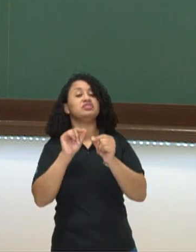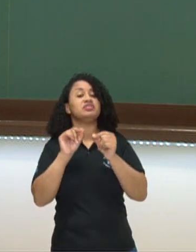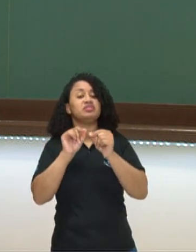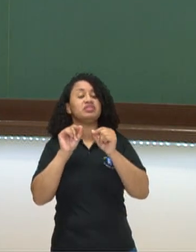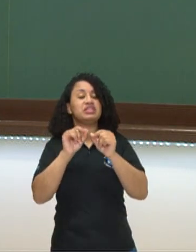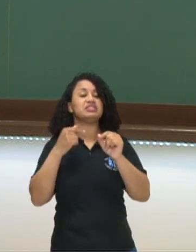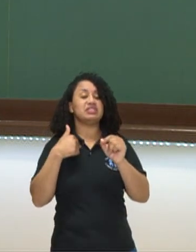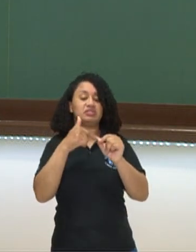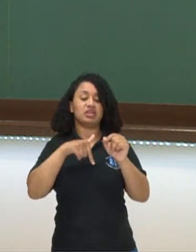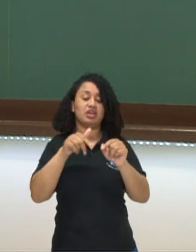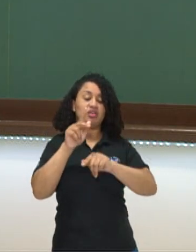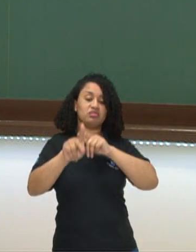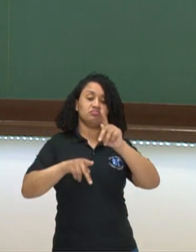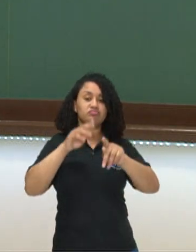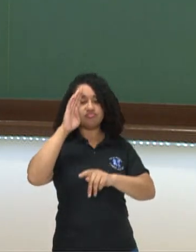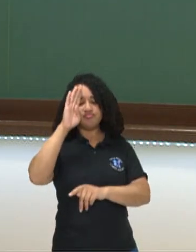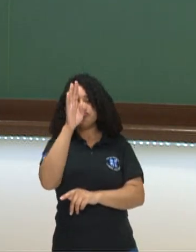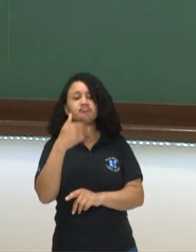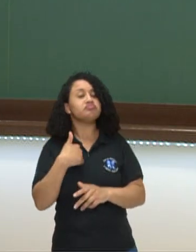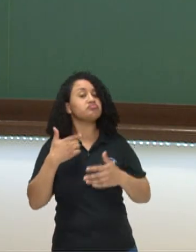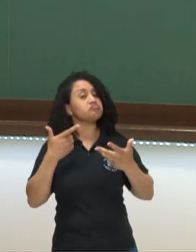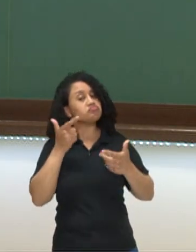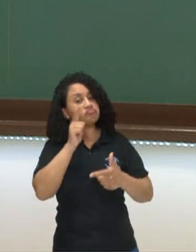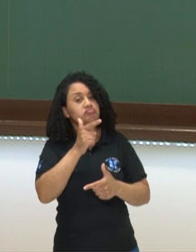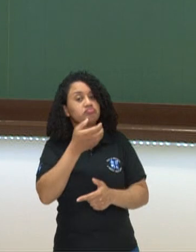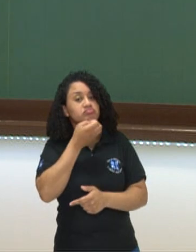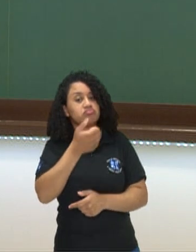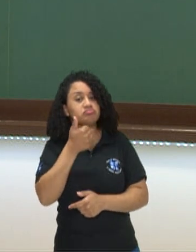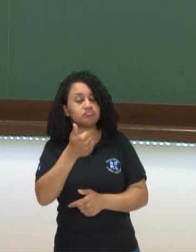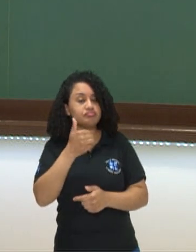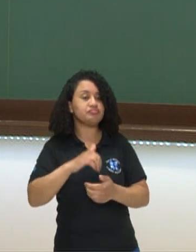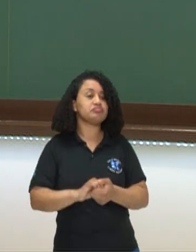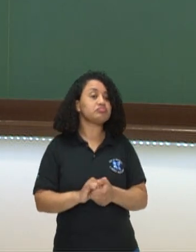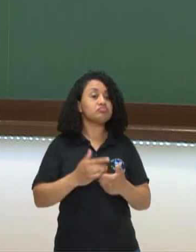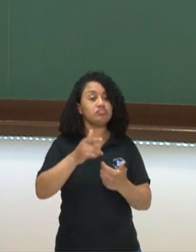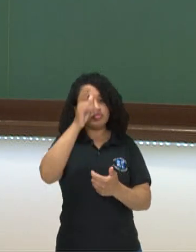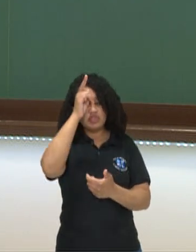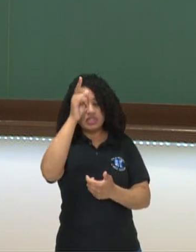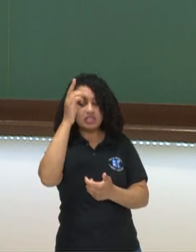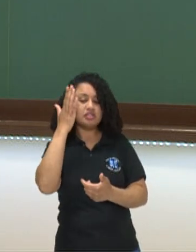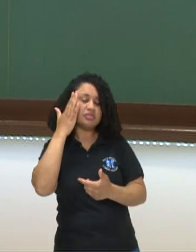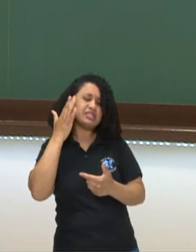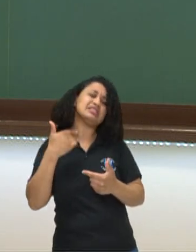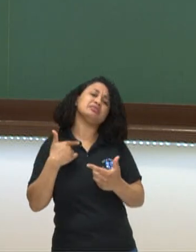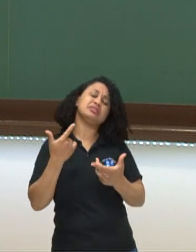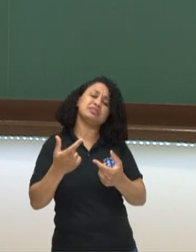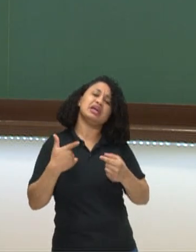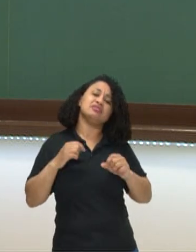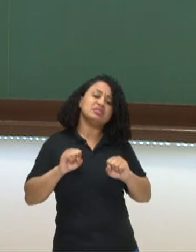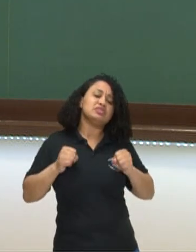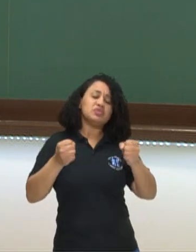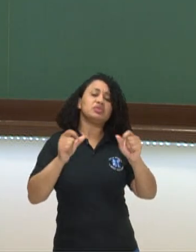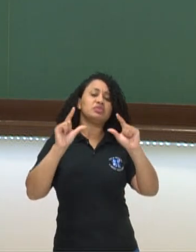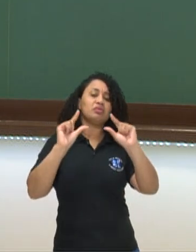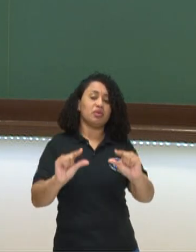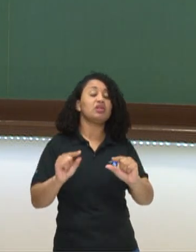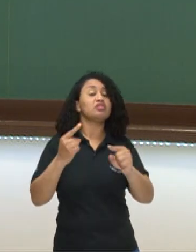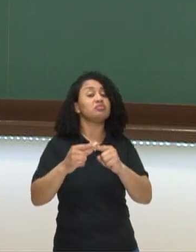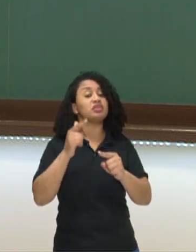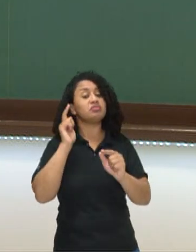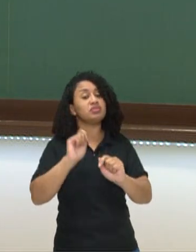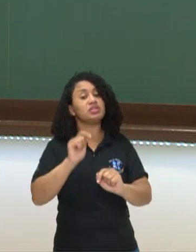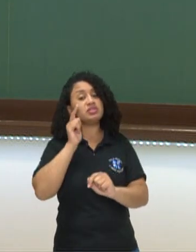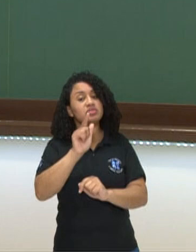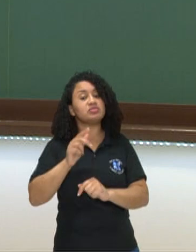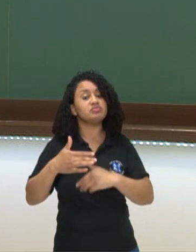menos o exército. A Alemanha sabia que precisava vencer com menos desgaste possível, para que pudesse continuar